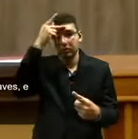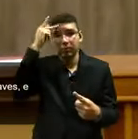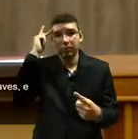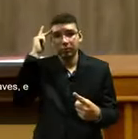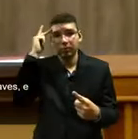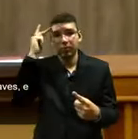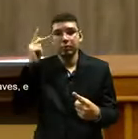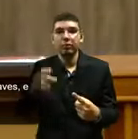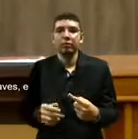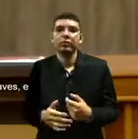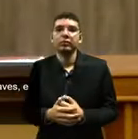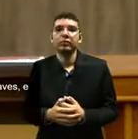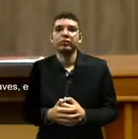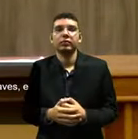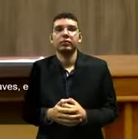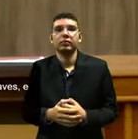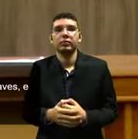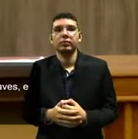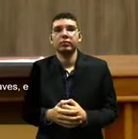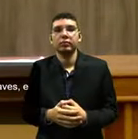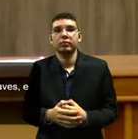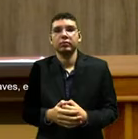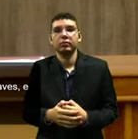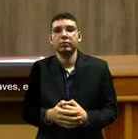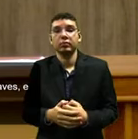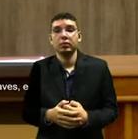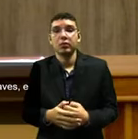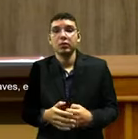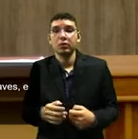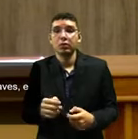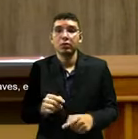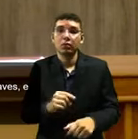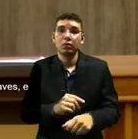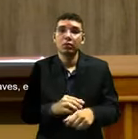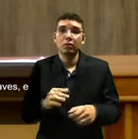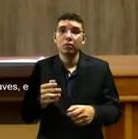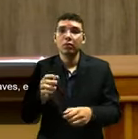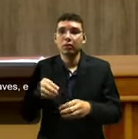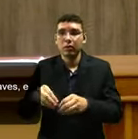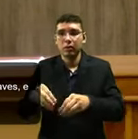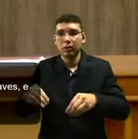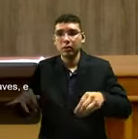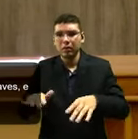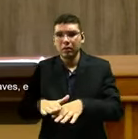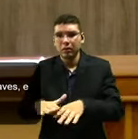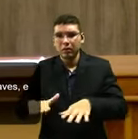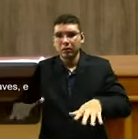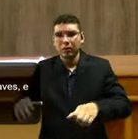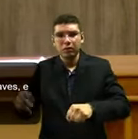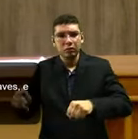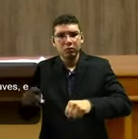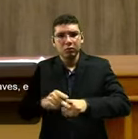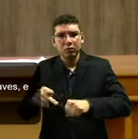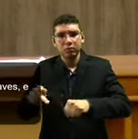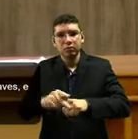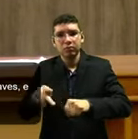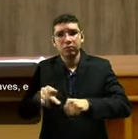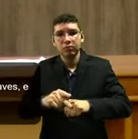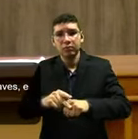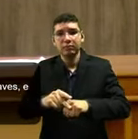o solo é duro ela não tem penetra ela fica só na super tudo que fica na superfície é